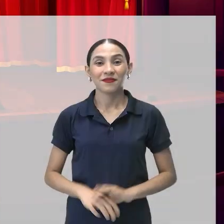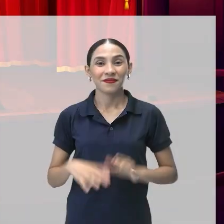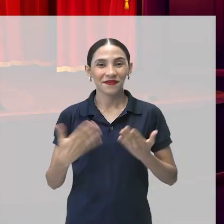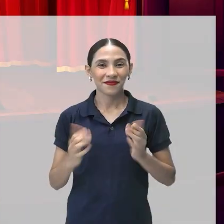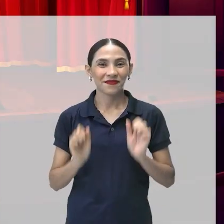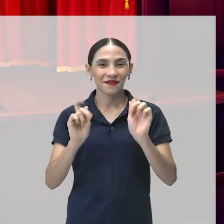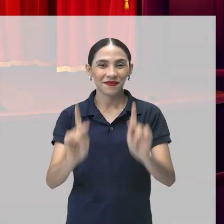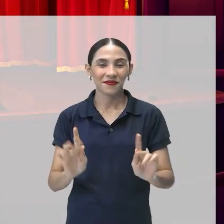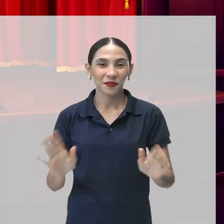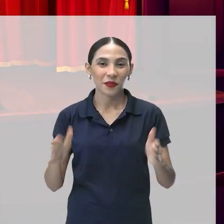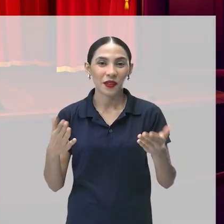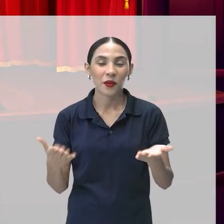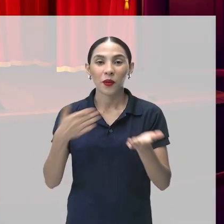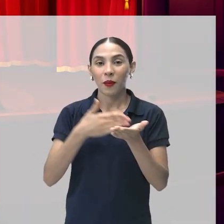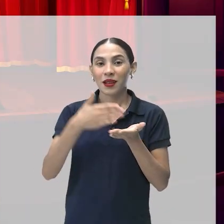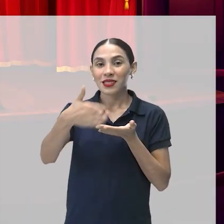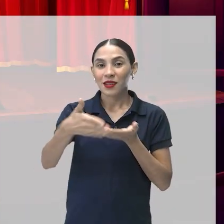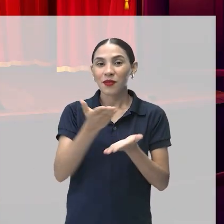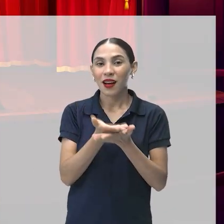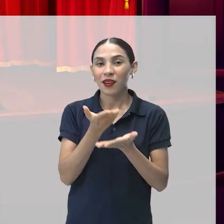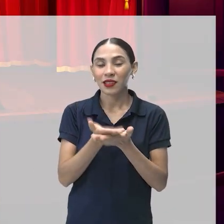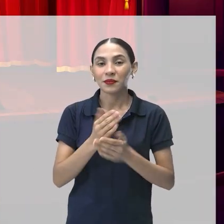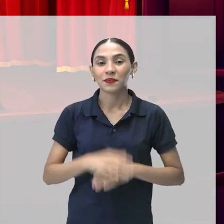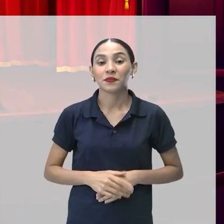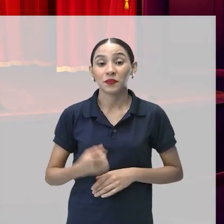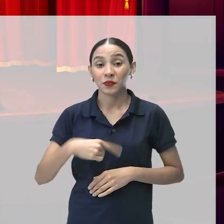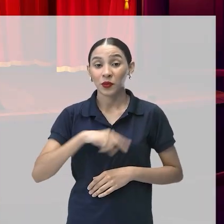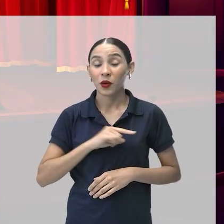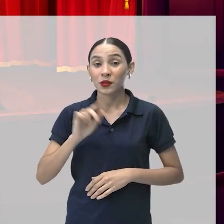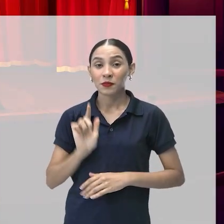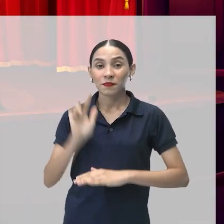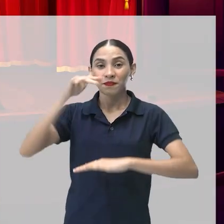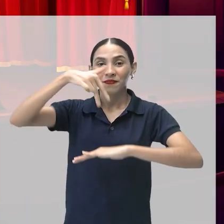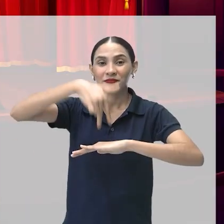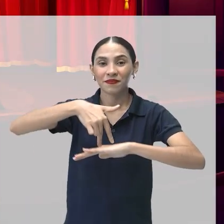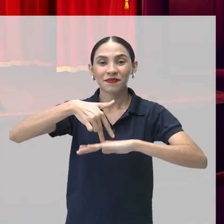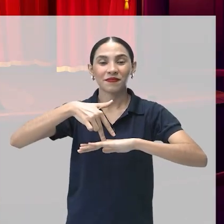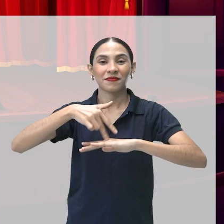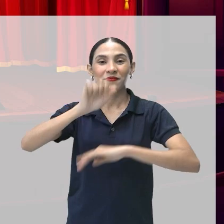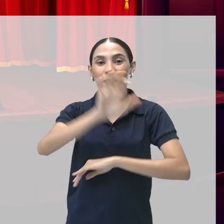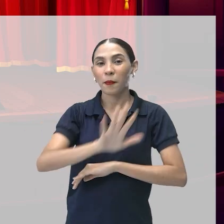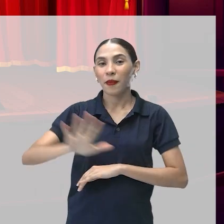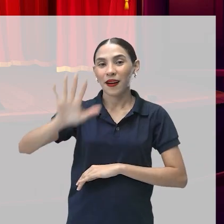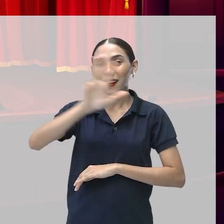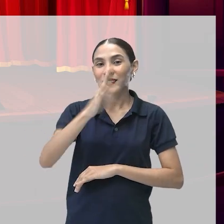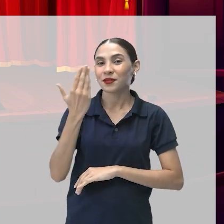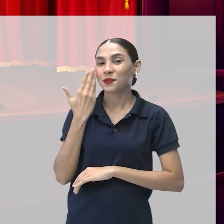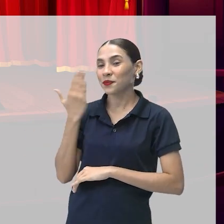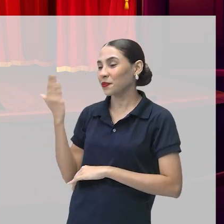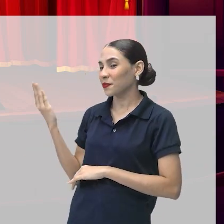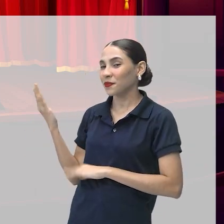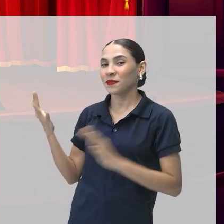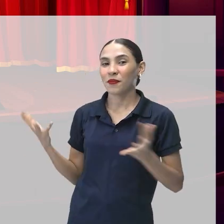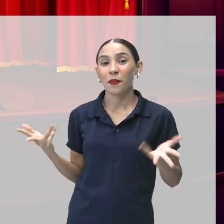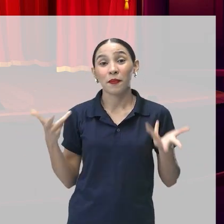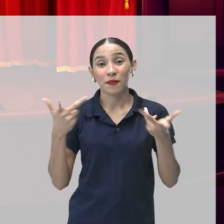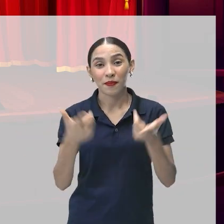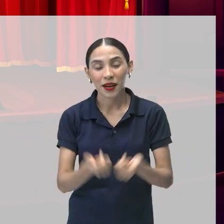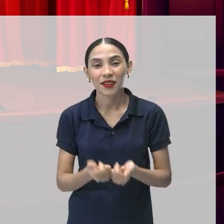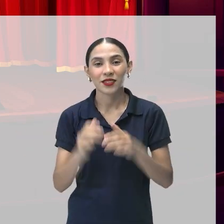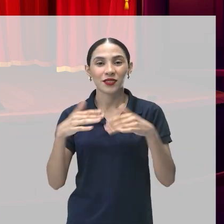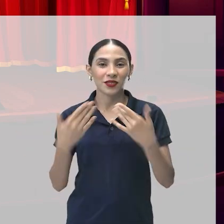Muito bem, então, iniciando a nossa aula, já estamos aqui nesse grande palco maravilhoso,